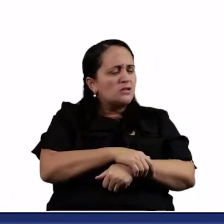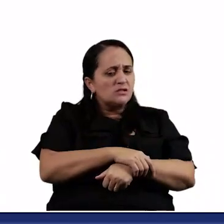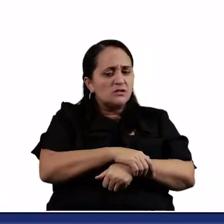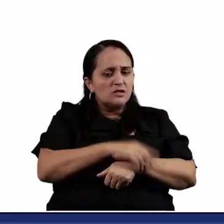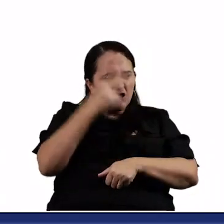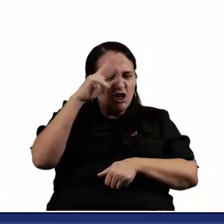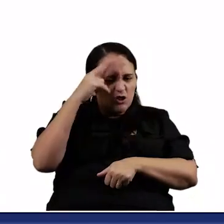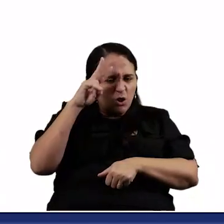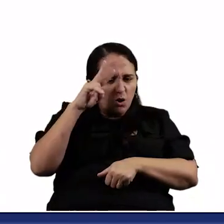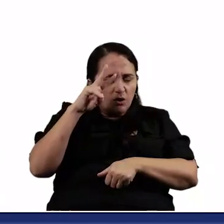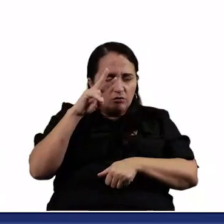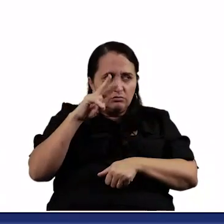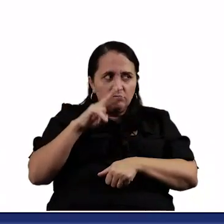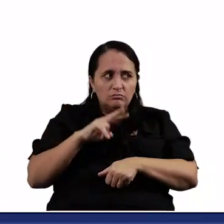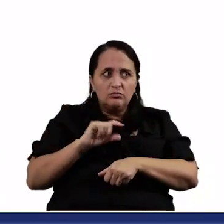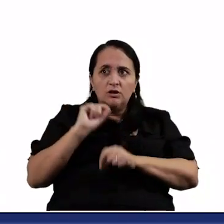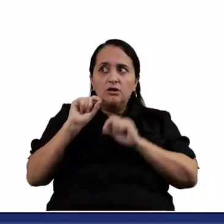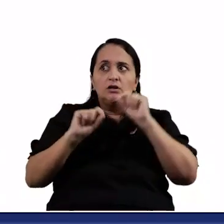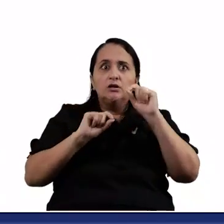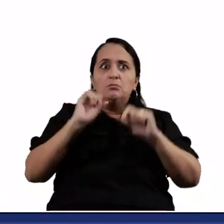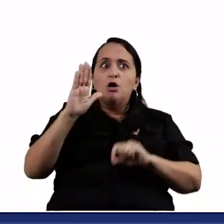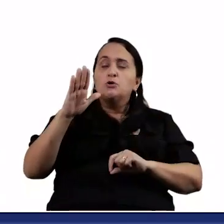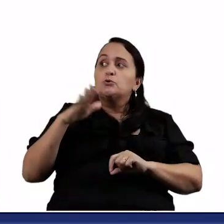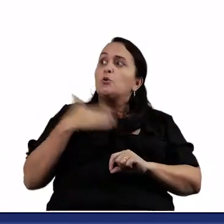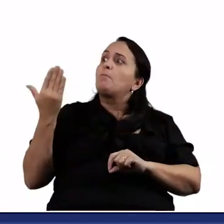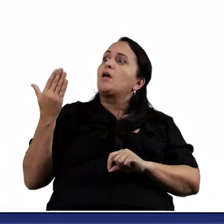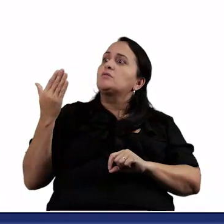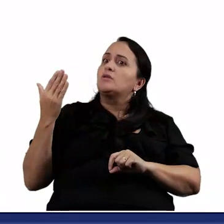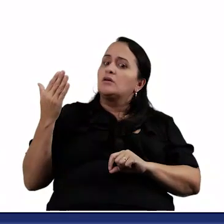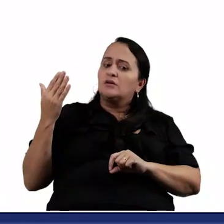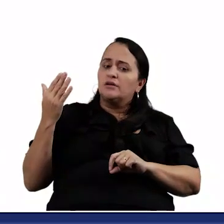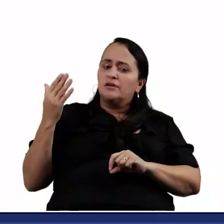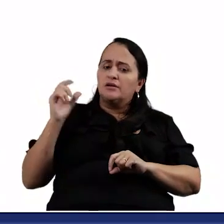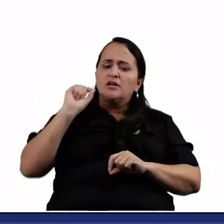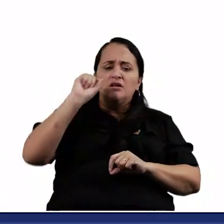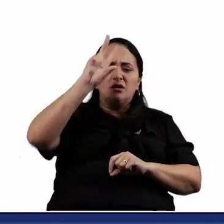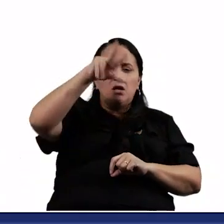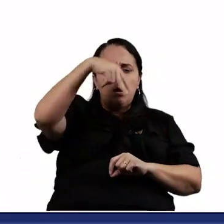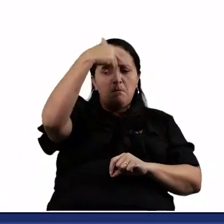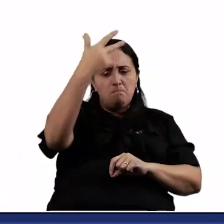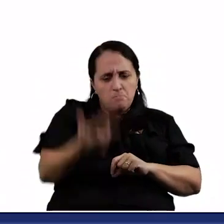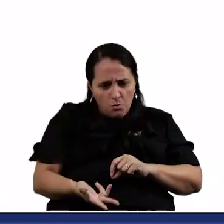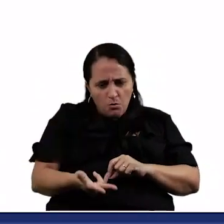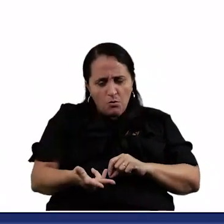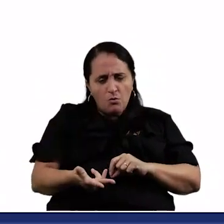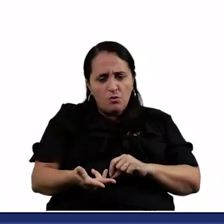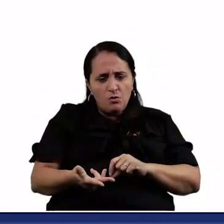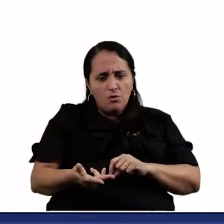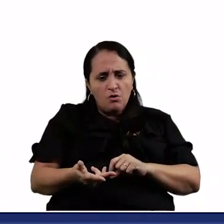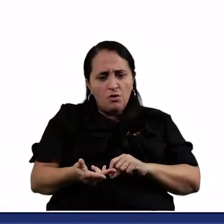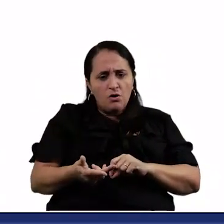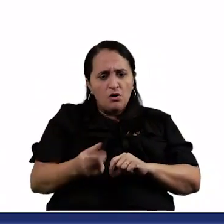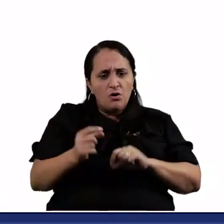e para a sua surpresa gente quem despencou do Forro do teto foi